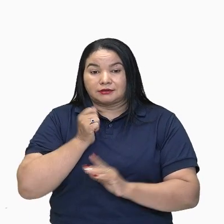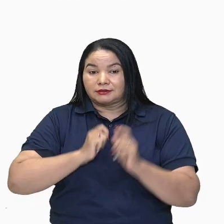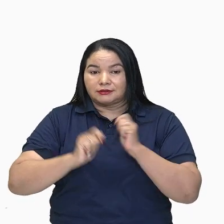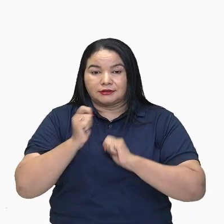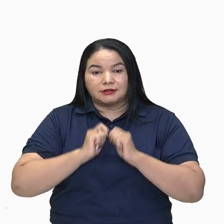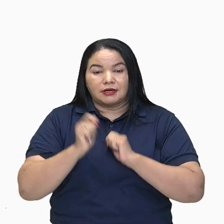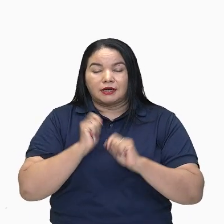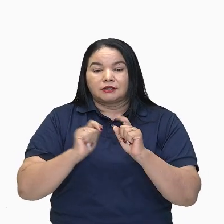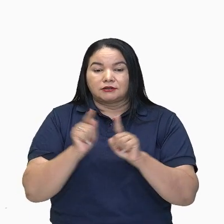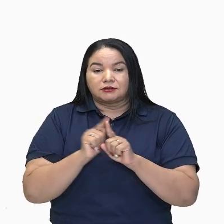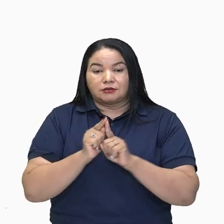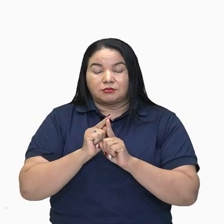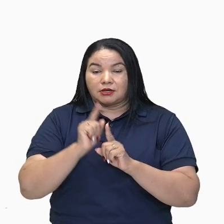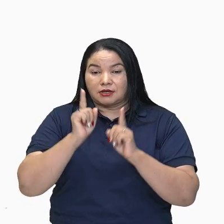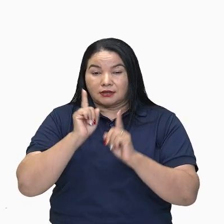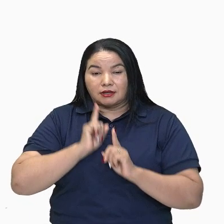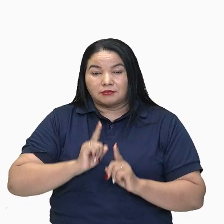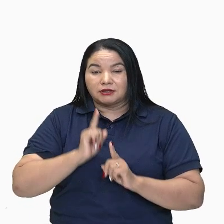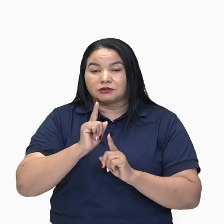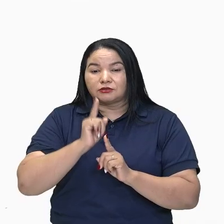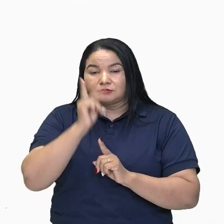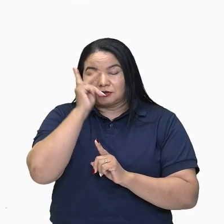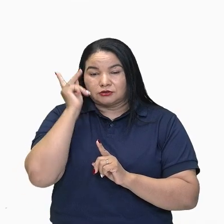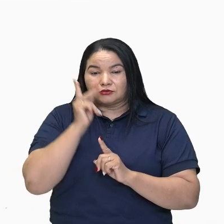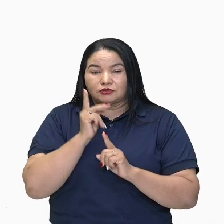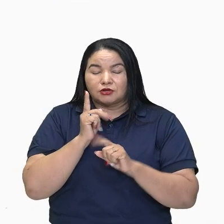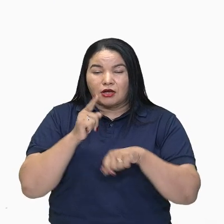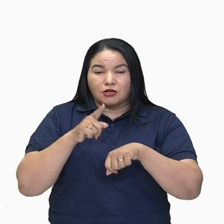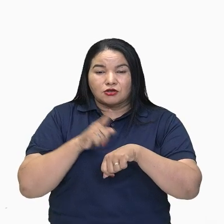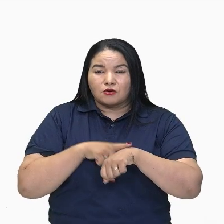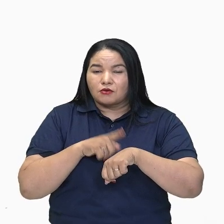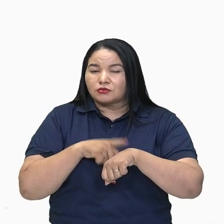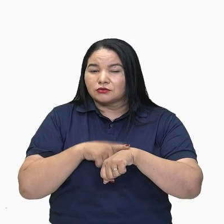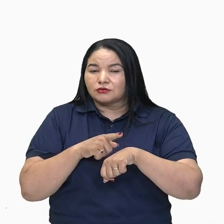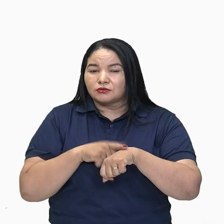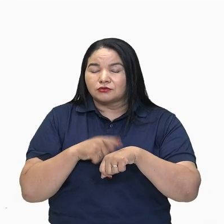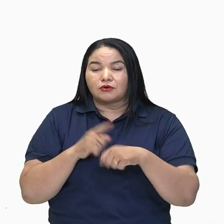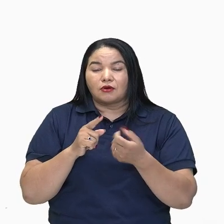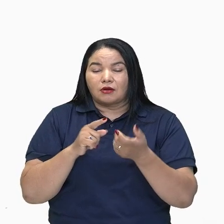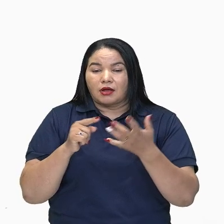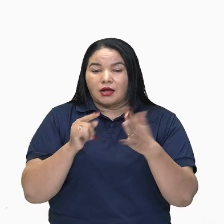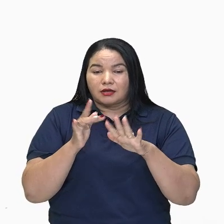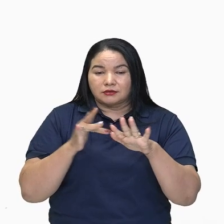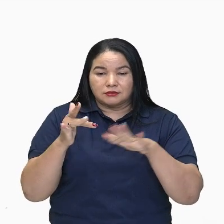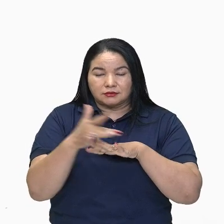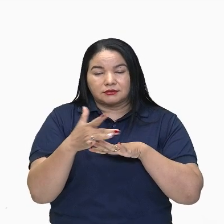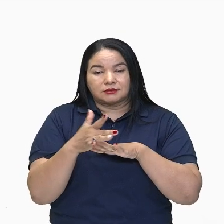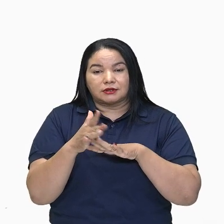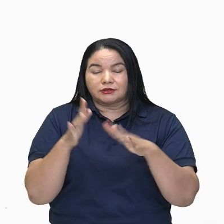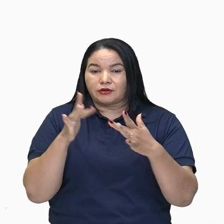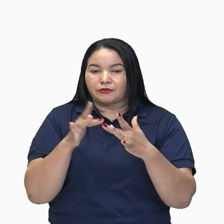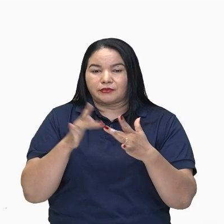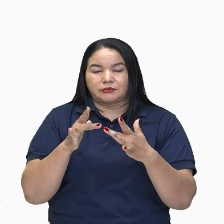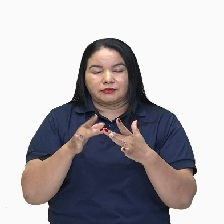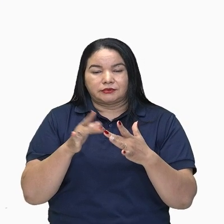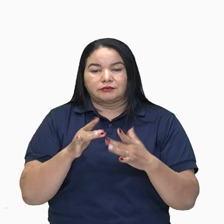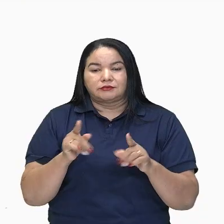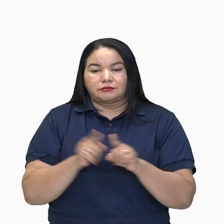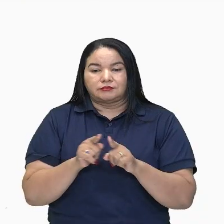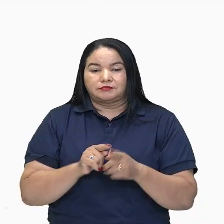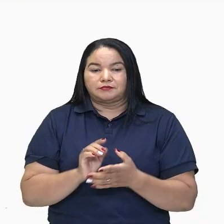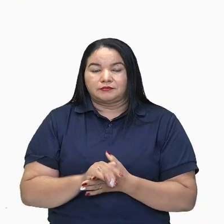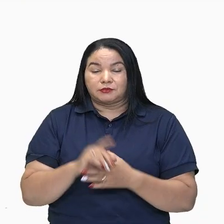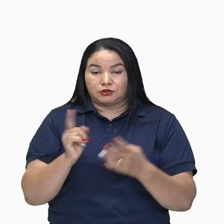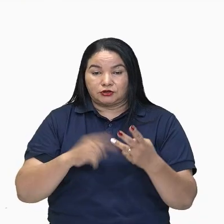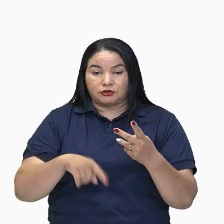entre adolescentes que passam muitas horas conectados. Esse é o primeiro argumento. O segundo argumento, olha só. A busca por uma